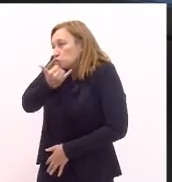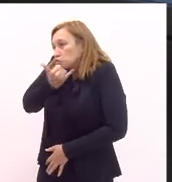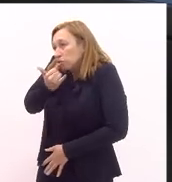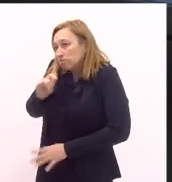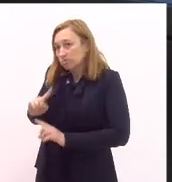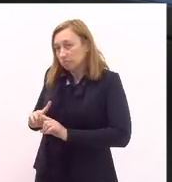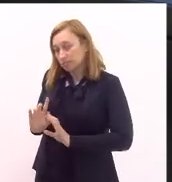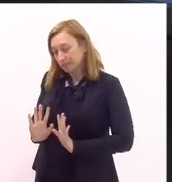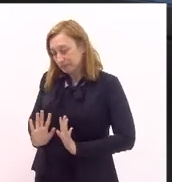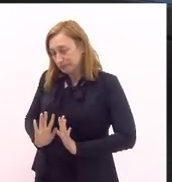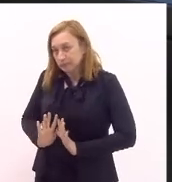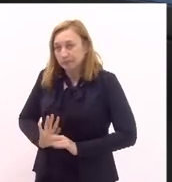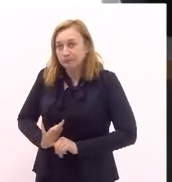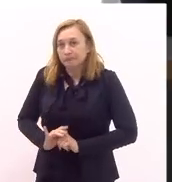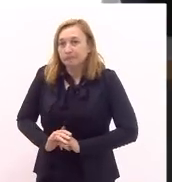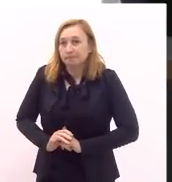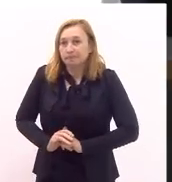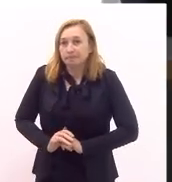mas